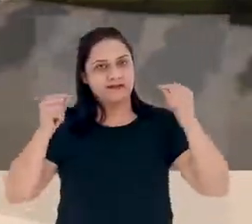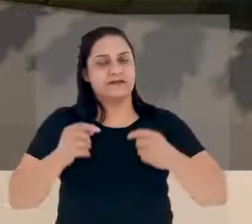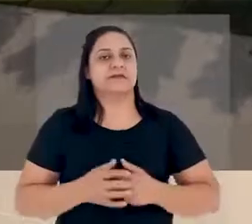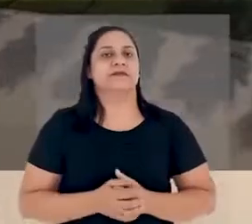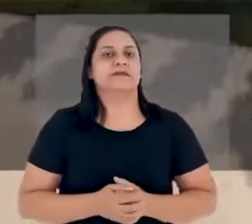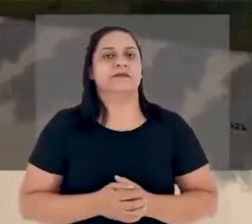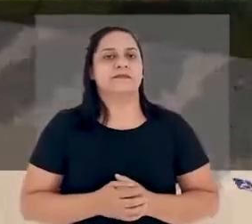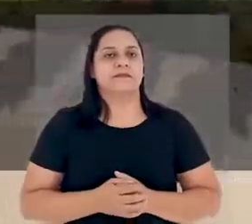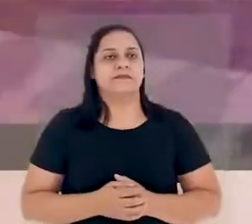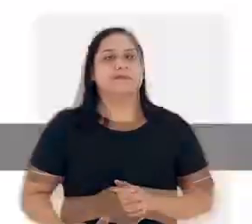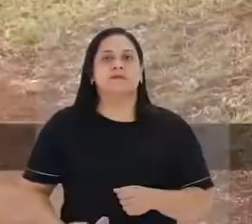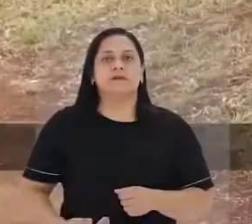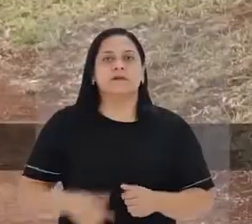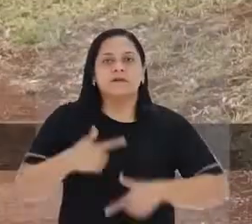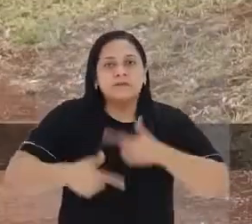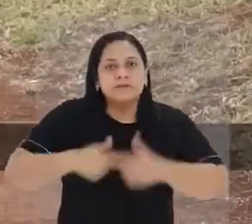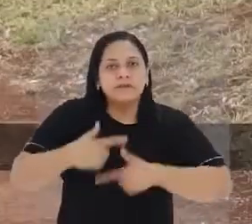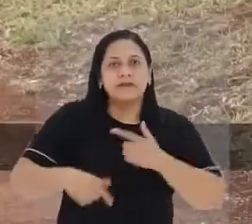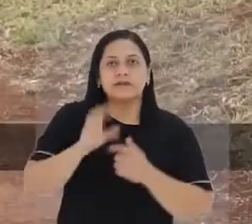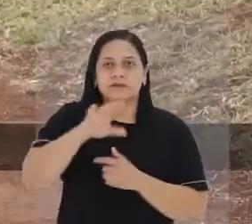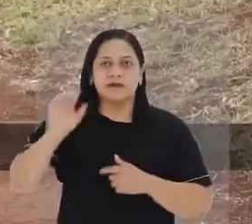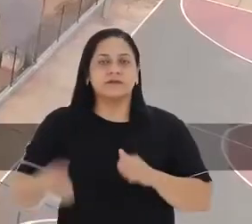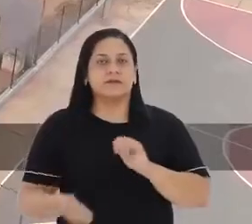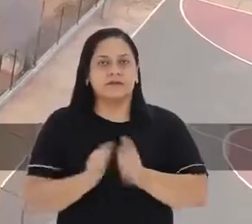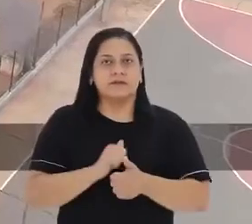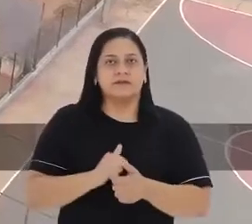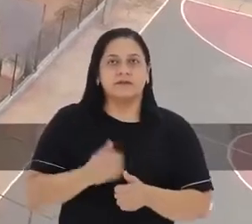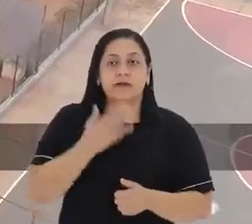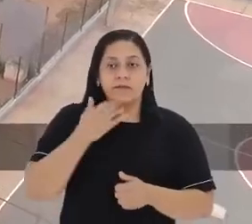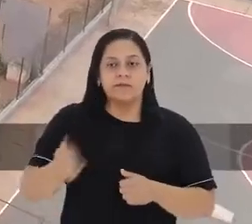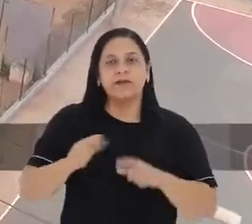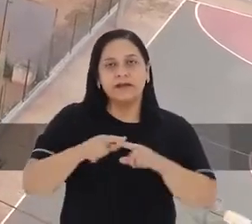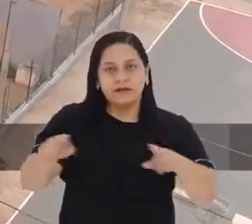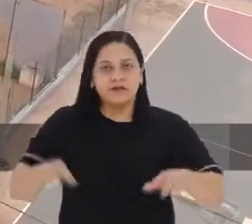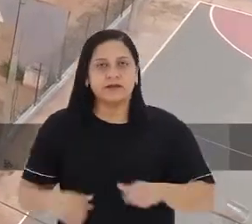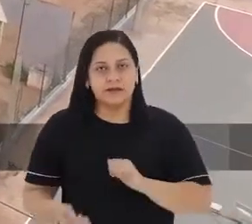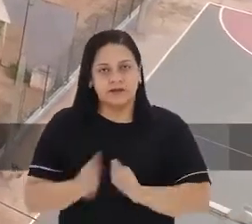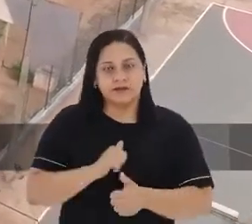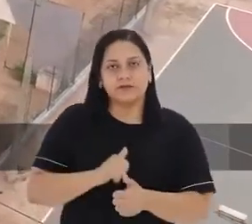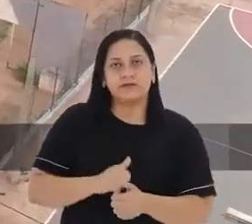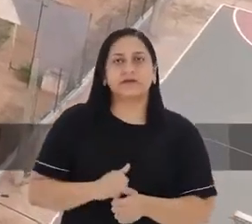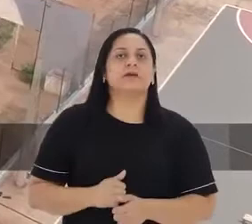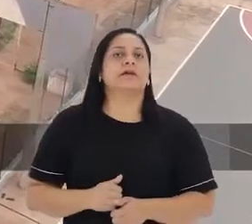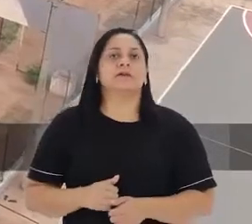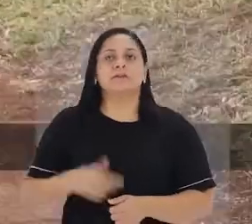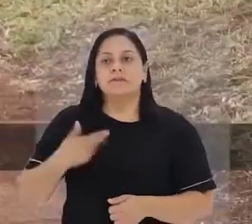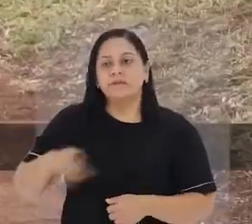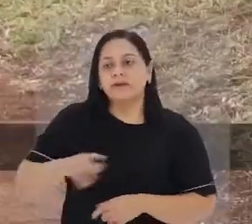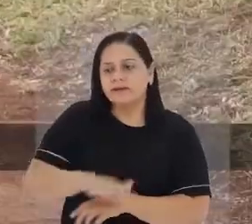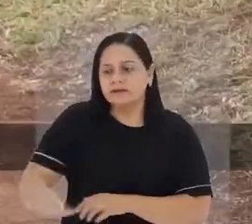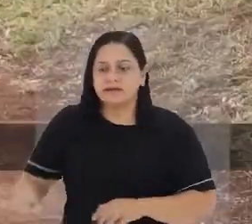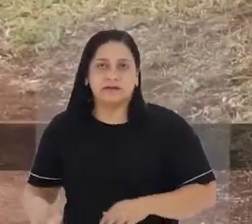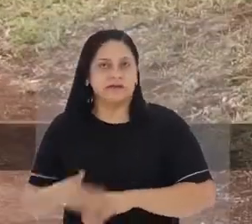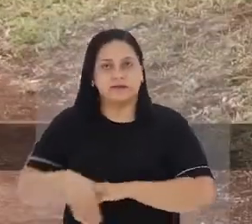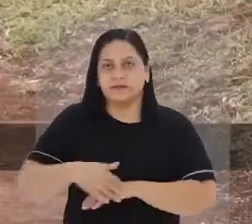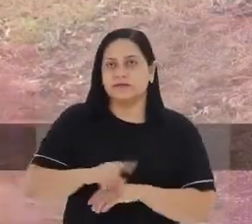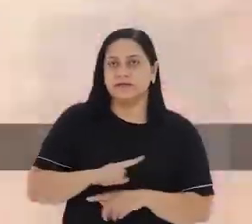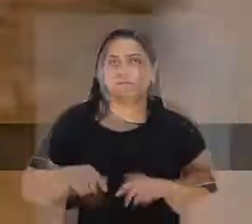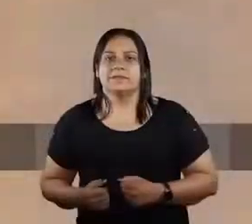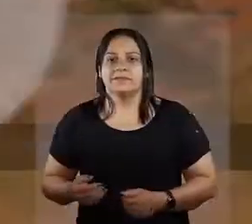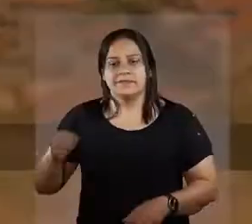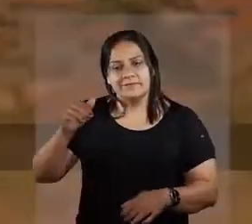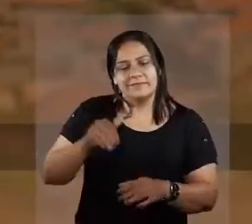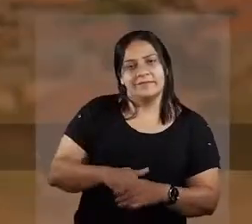Jaú. Vamos reativar o setor esportivo, melhorar todas as quadras dos bairros para que as crianças não fiquem na